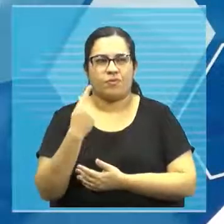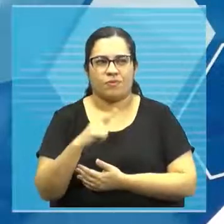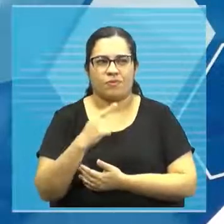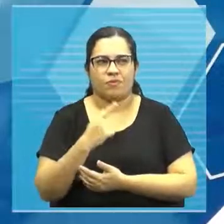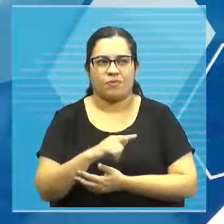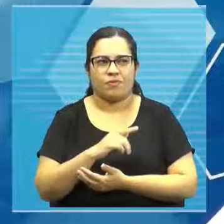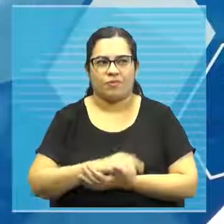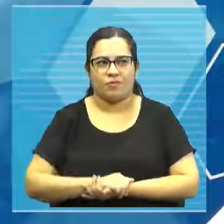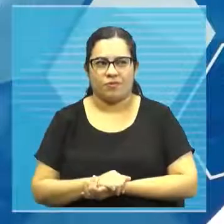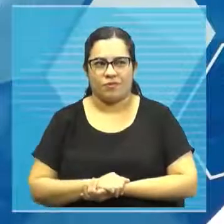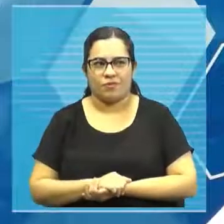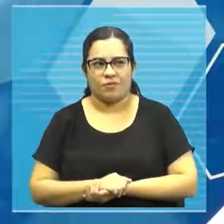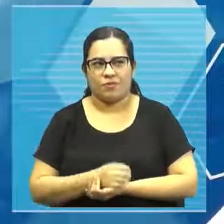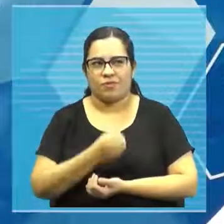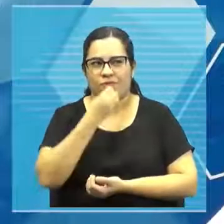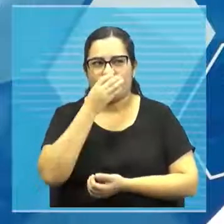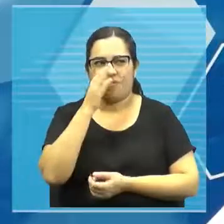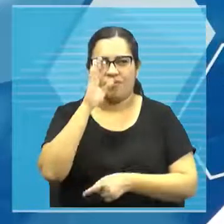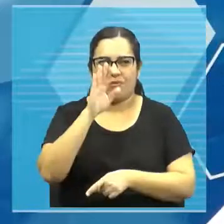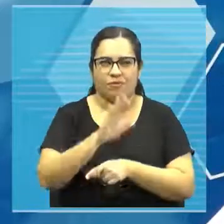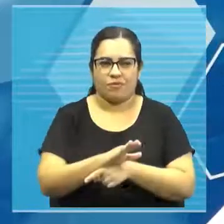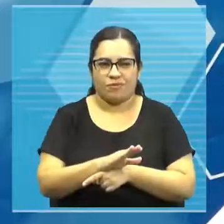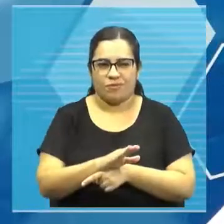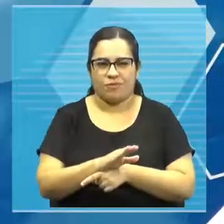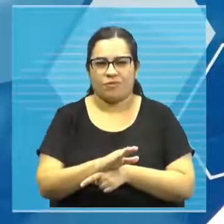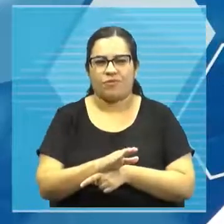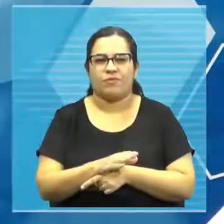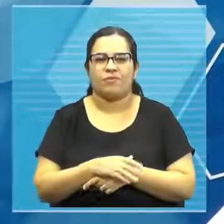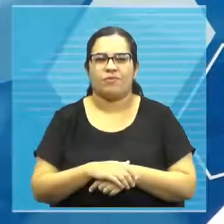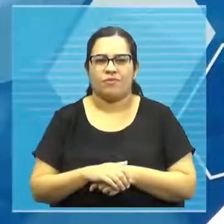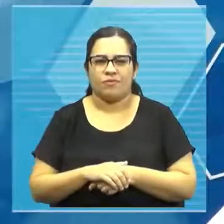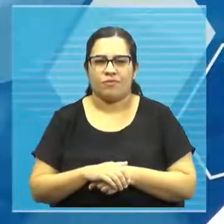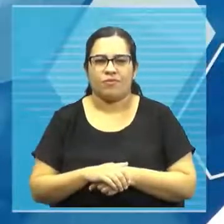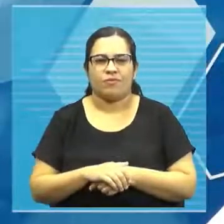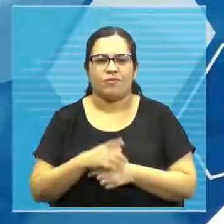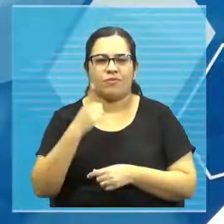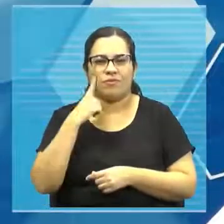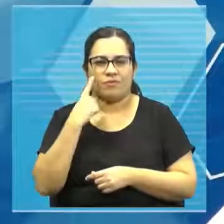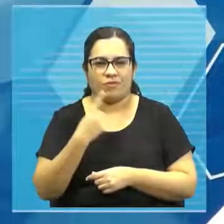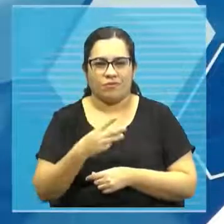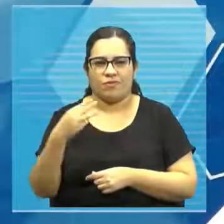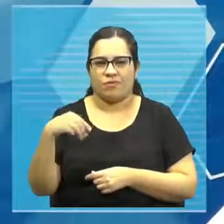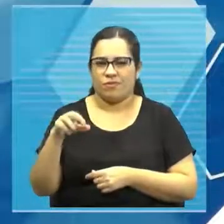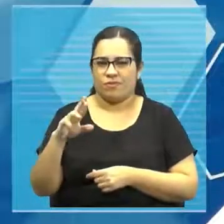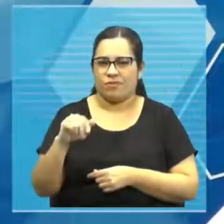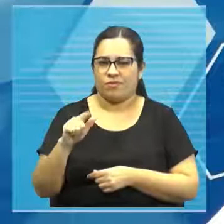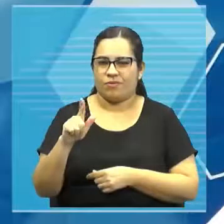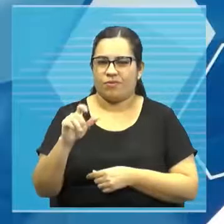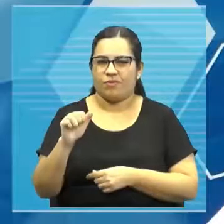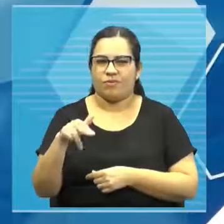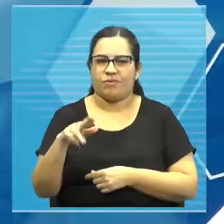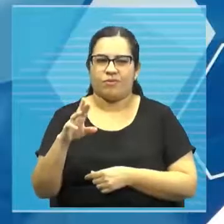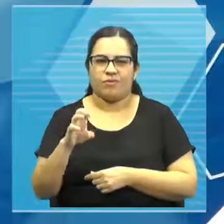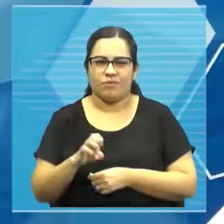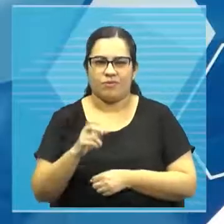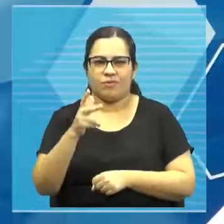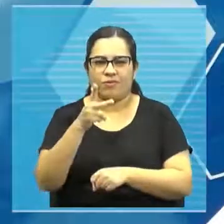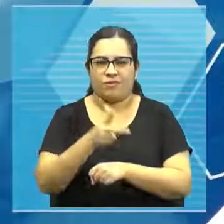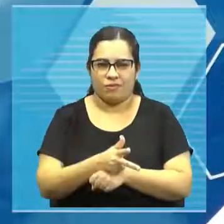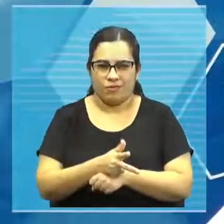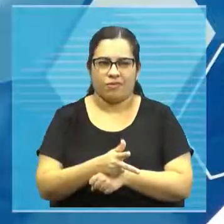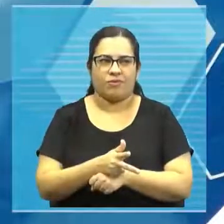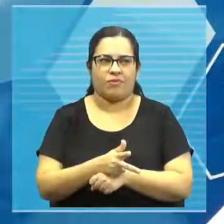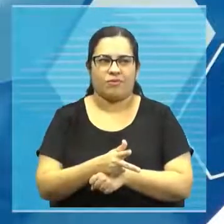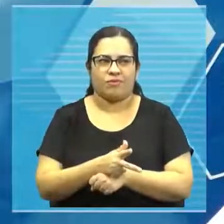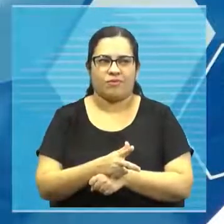Jorge Boa tarde Boa tarde eu estou aqui com a Marlene e com o Jorge no estúdio